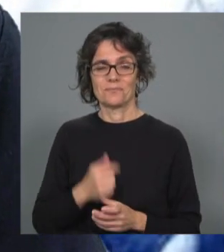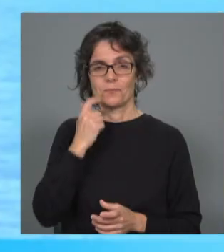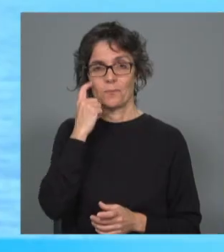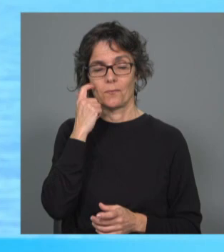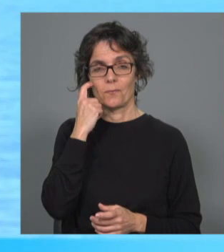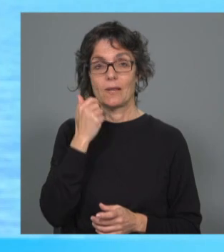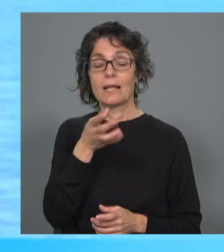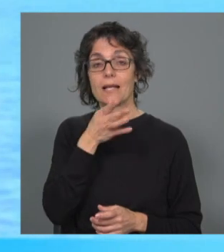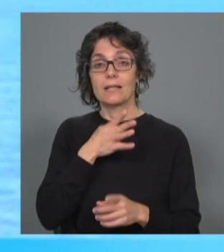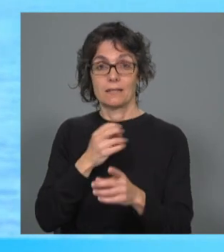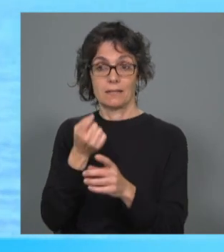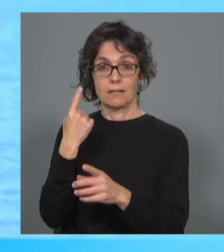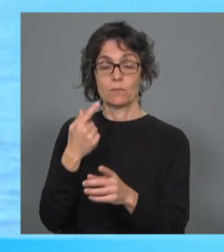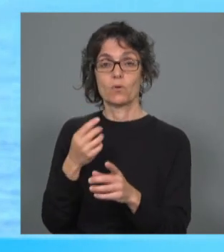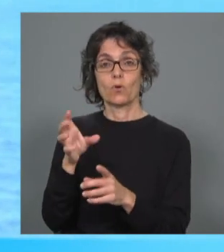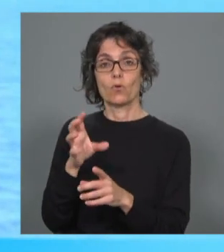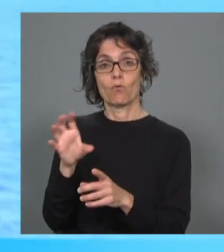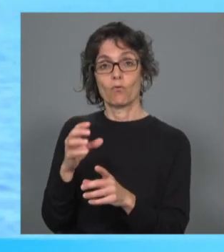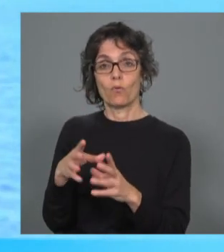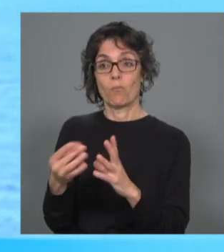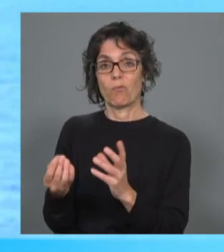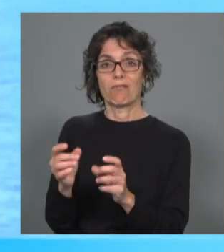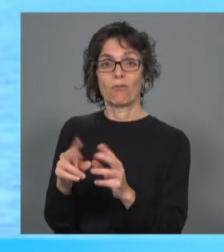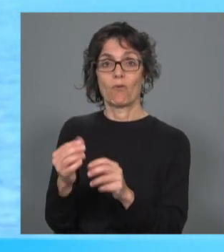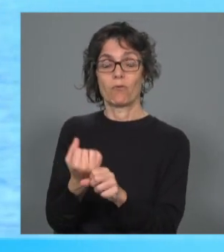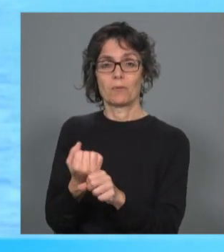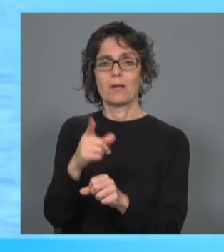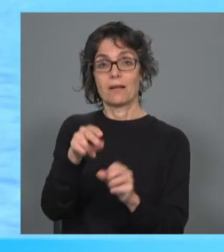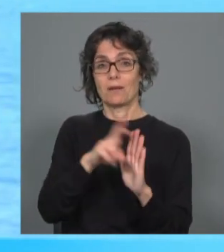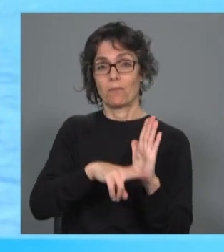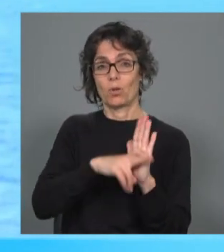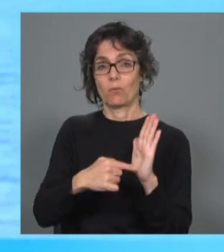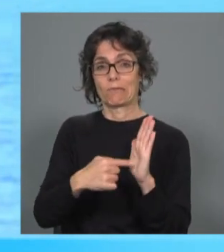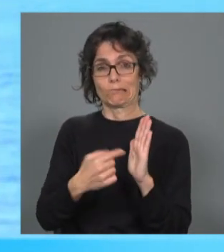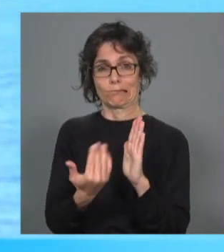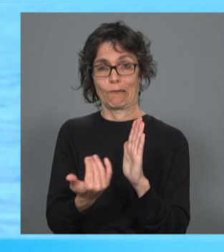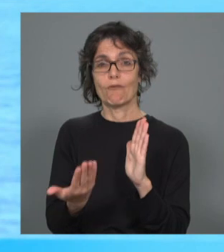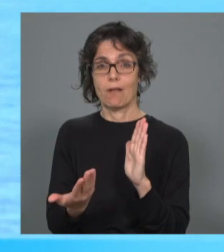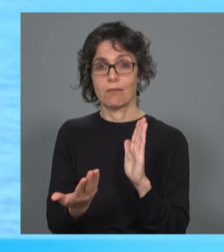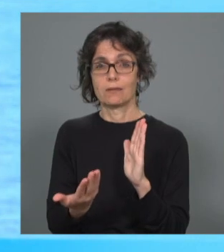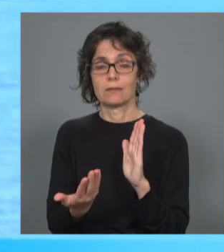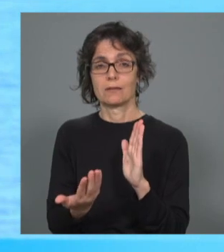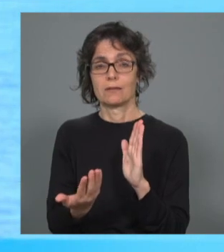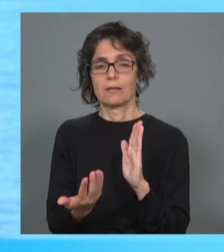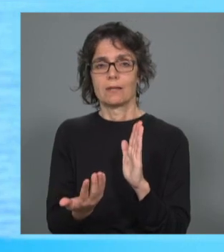novas modalidades de trabalho, também de alguma ausência de regulamentação nessas formas novas que vão surgindo.